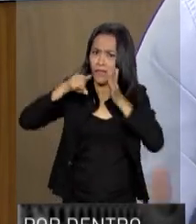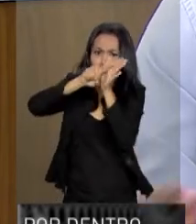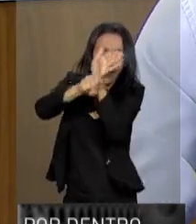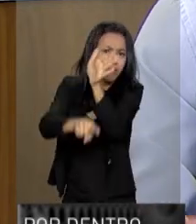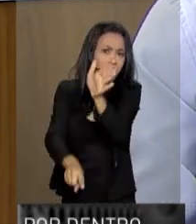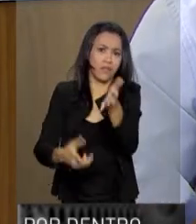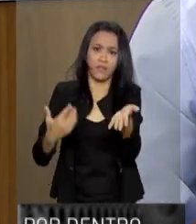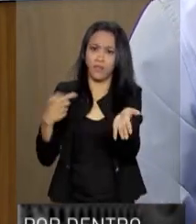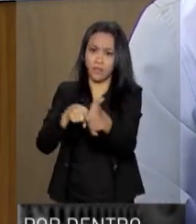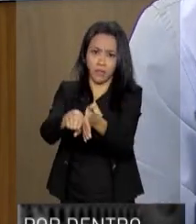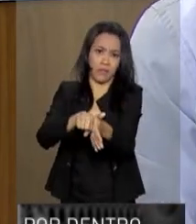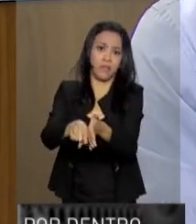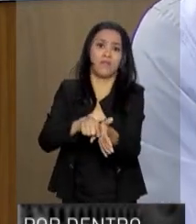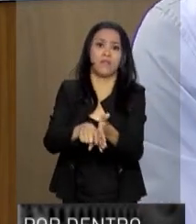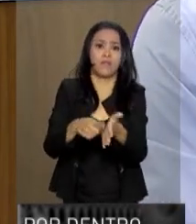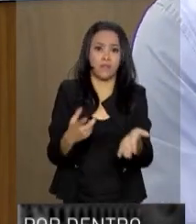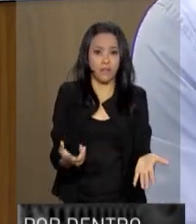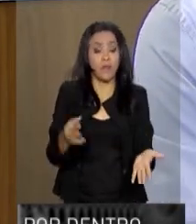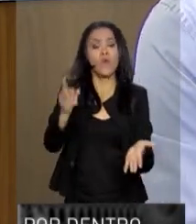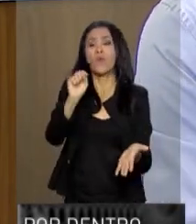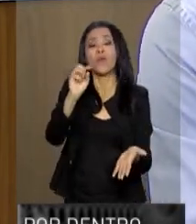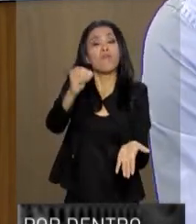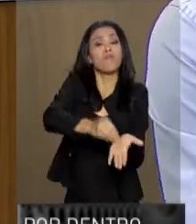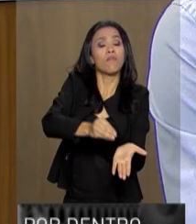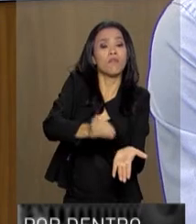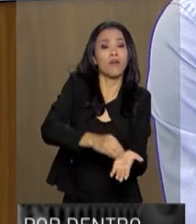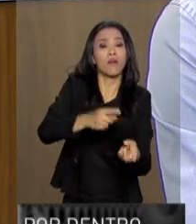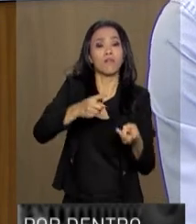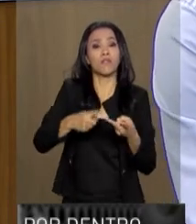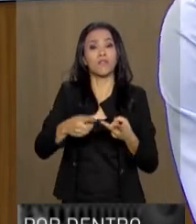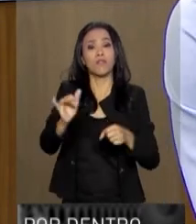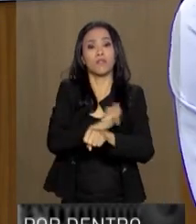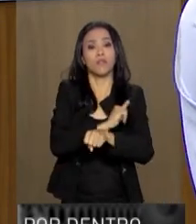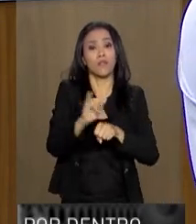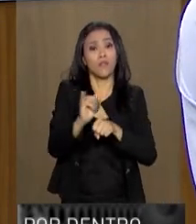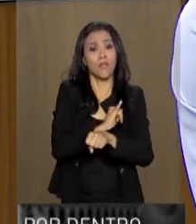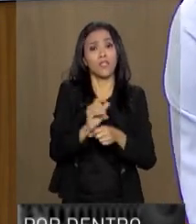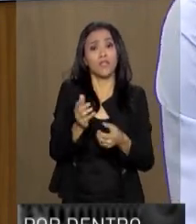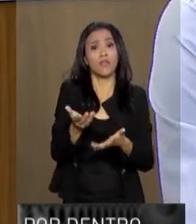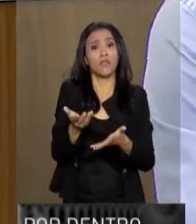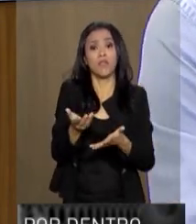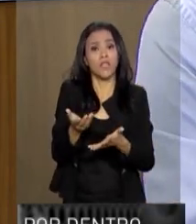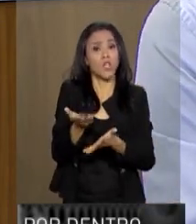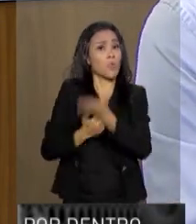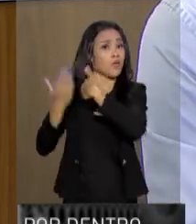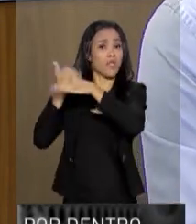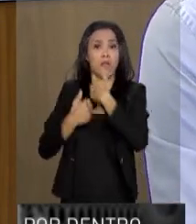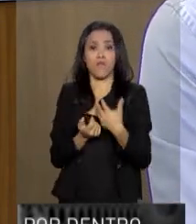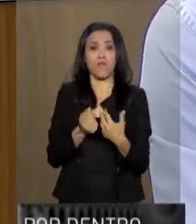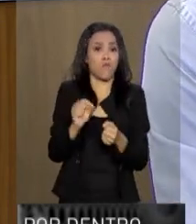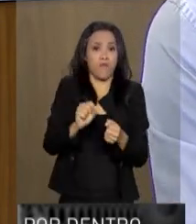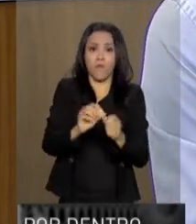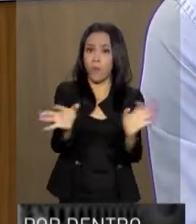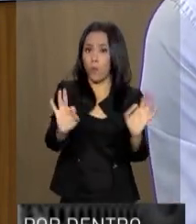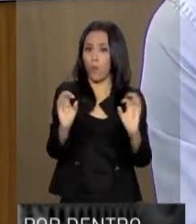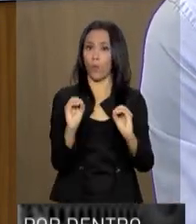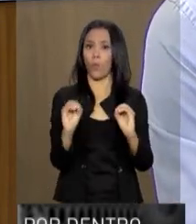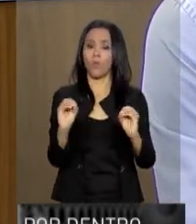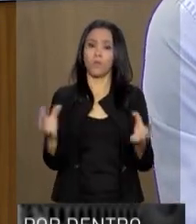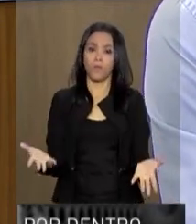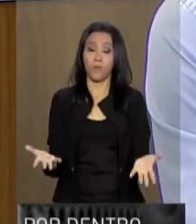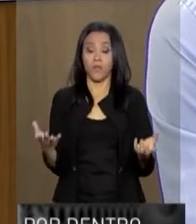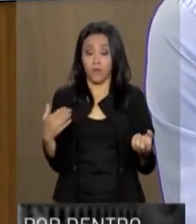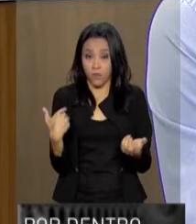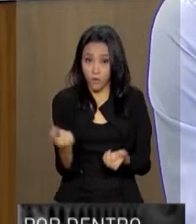resultado é da falta de implementação de ações foi feita no passado e nós queremos é